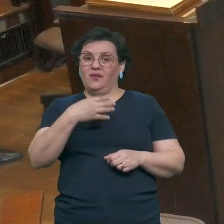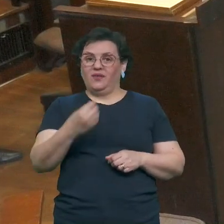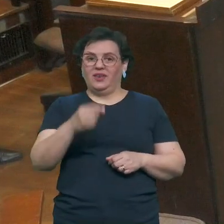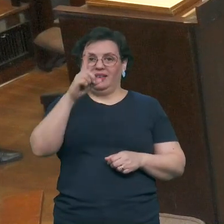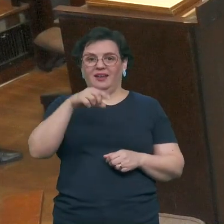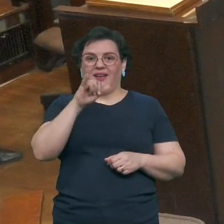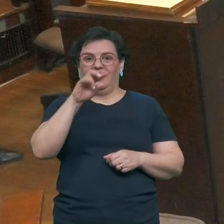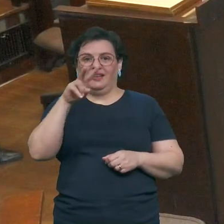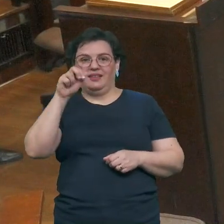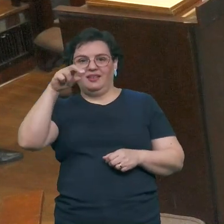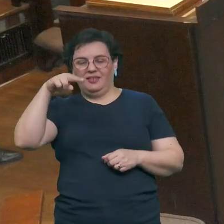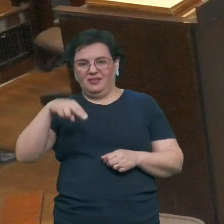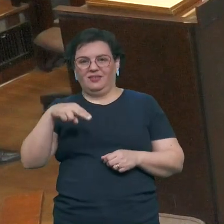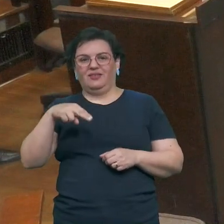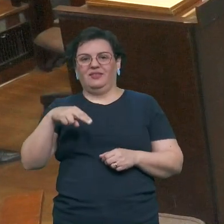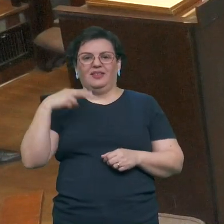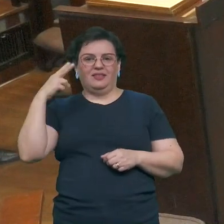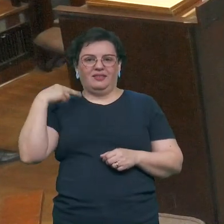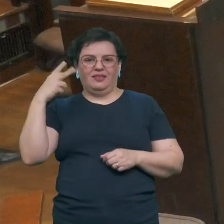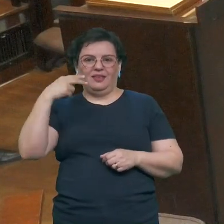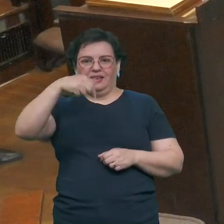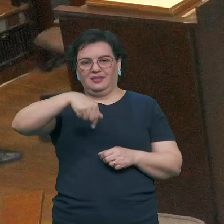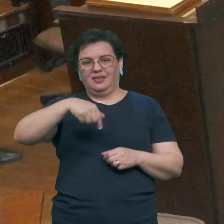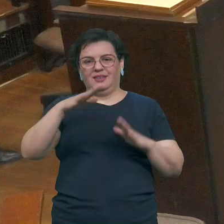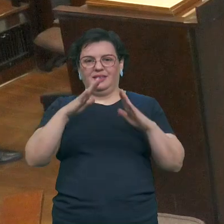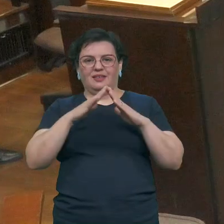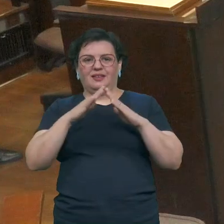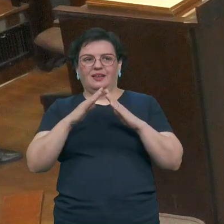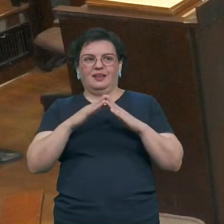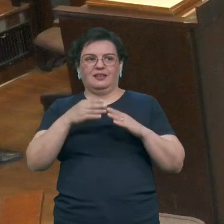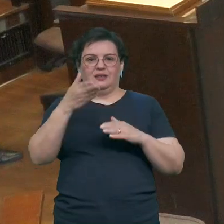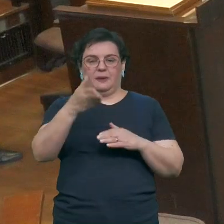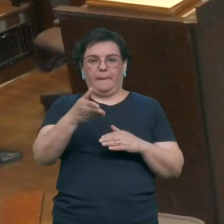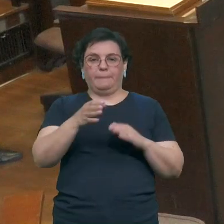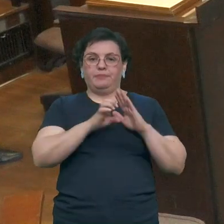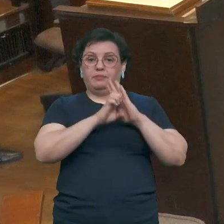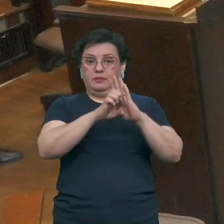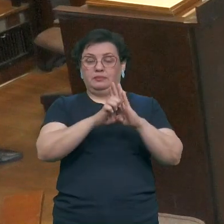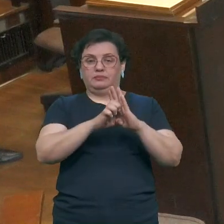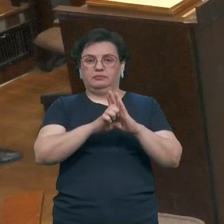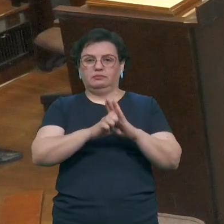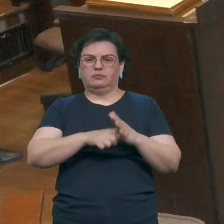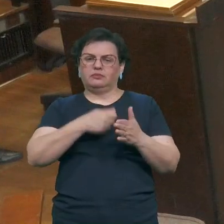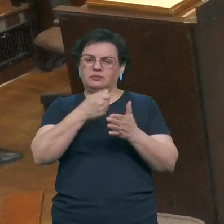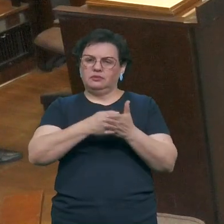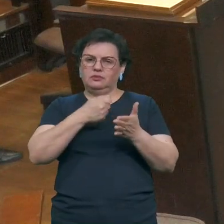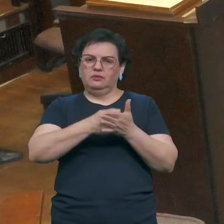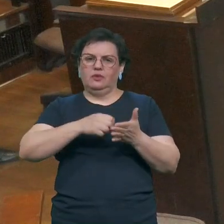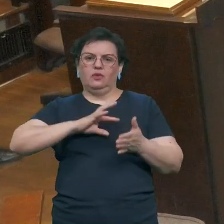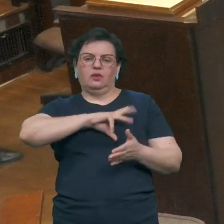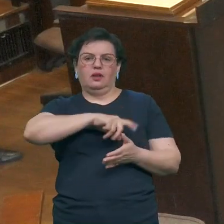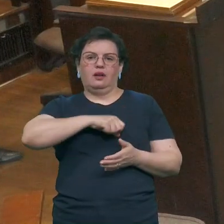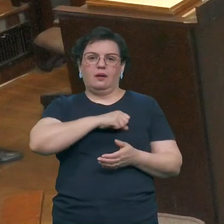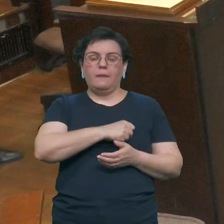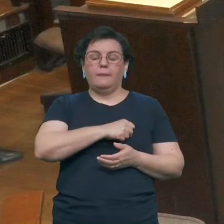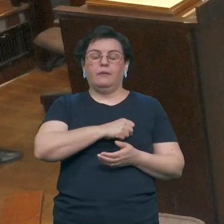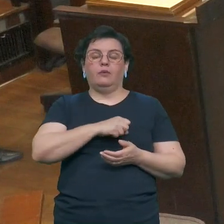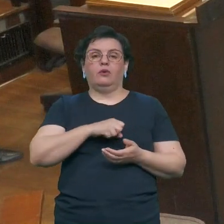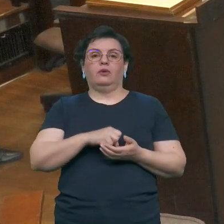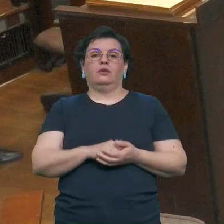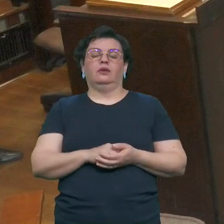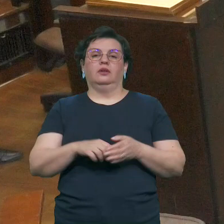seu primeiro mandato no Legislativo. Dona Benedita da Silva é exemplo de resistência, amor e resiliência.